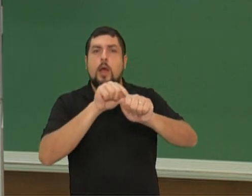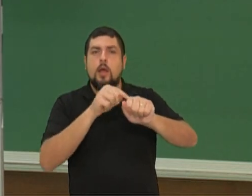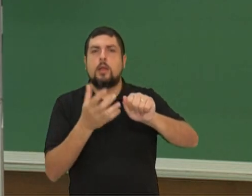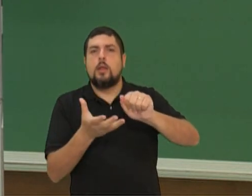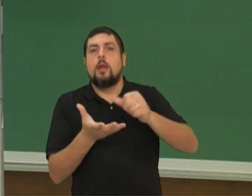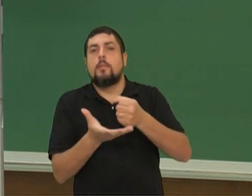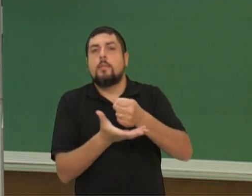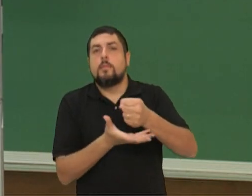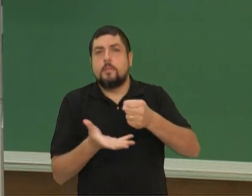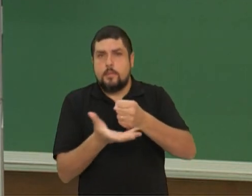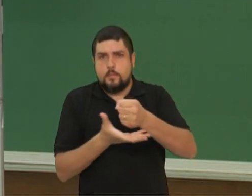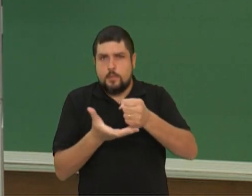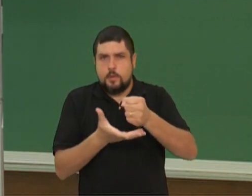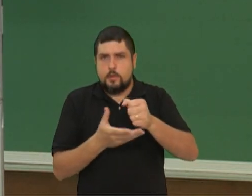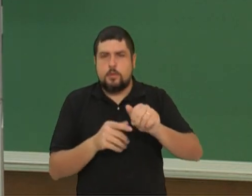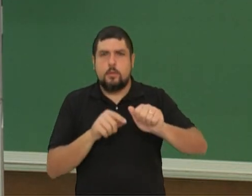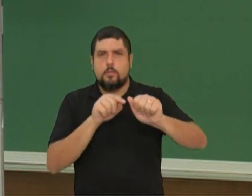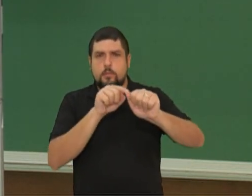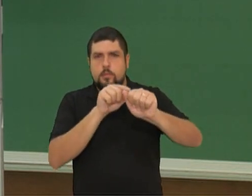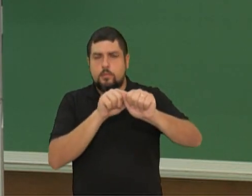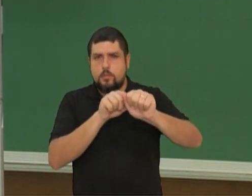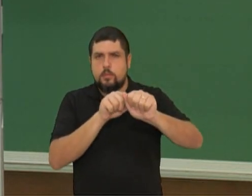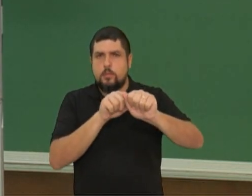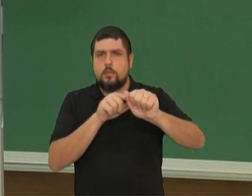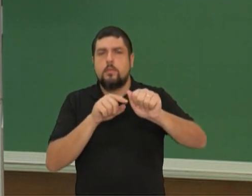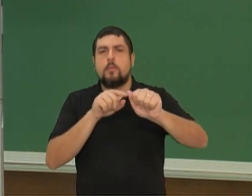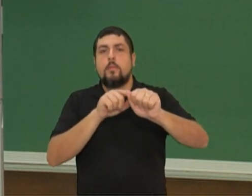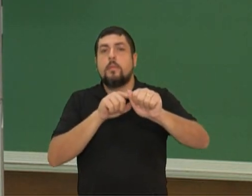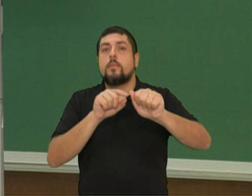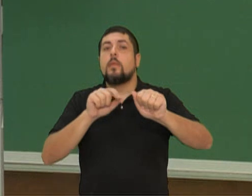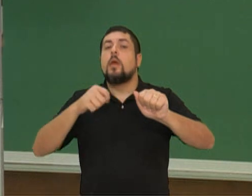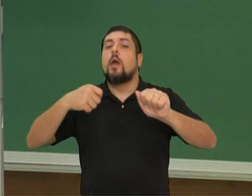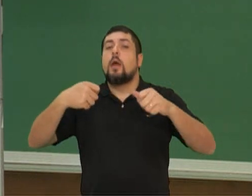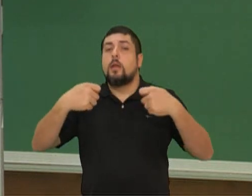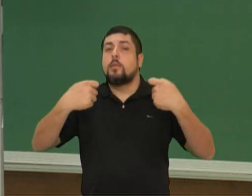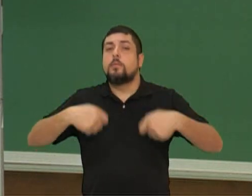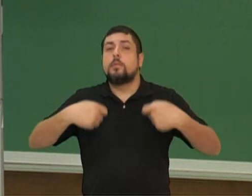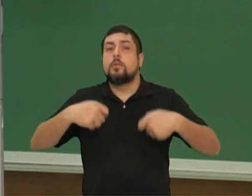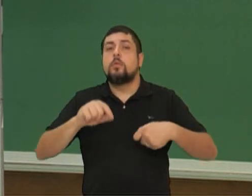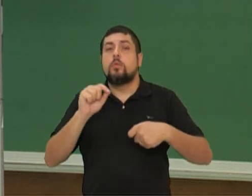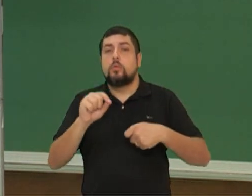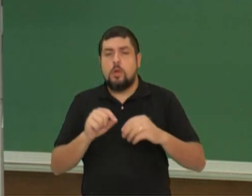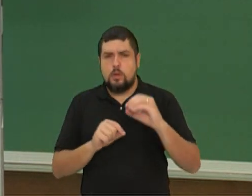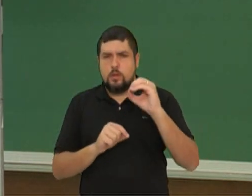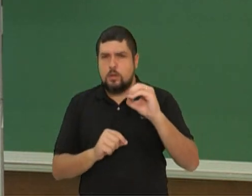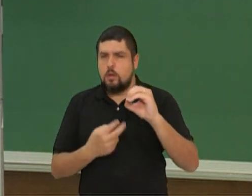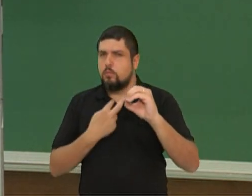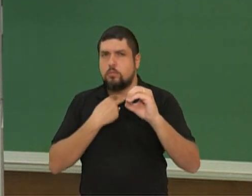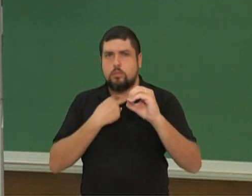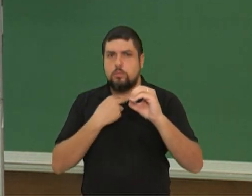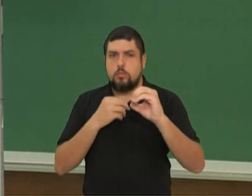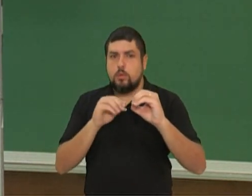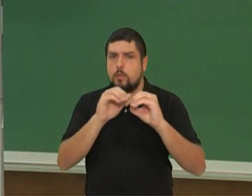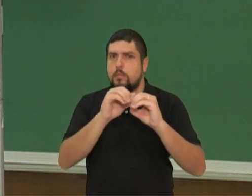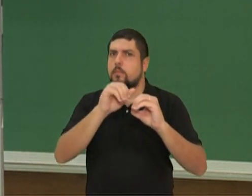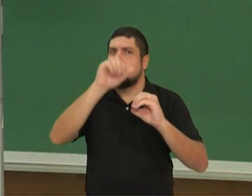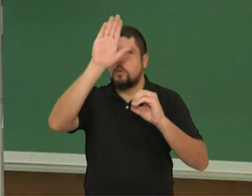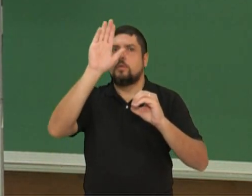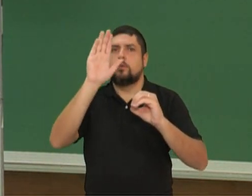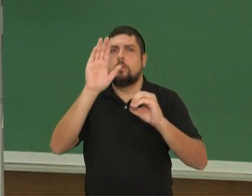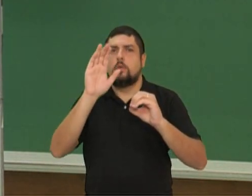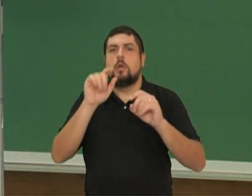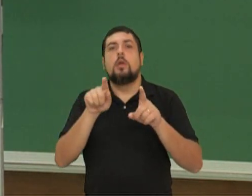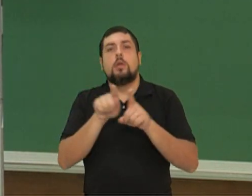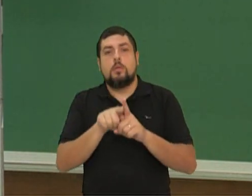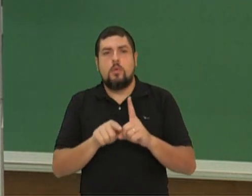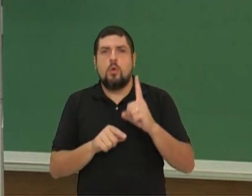a base que é definida por a, ela precisa ser maior que zero e diferente de